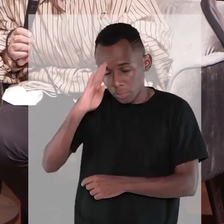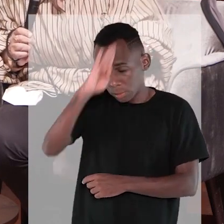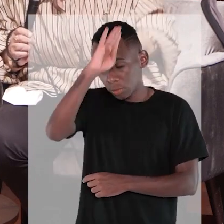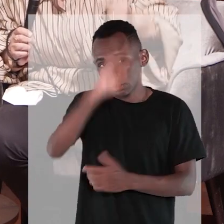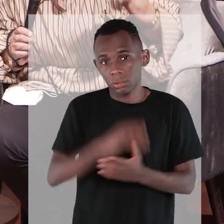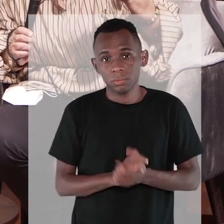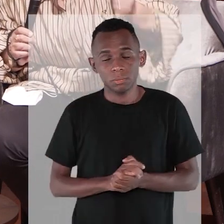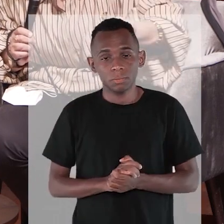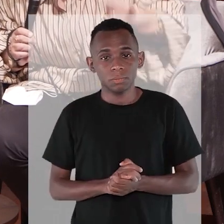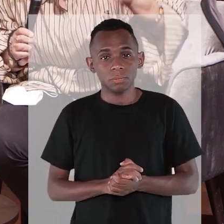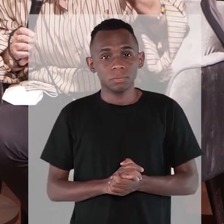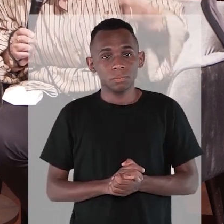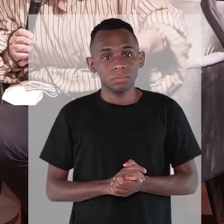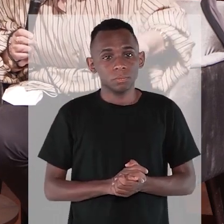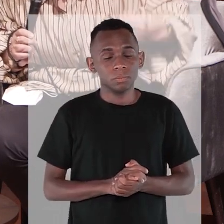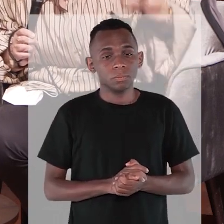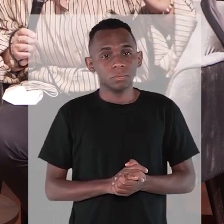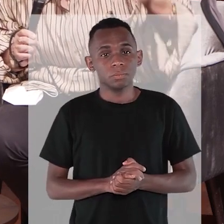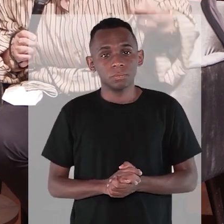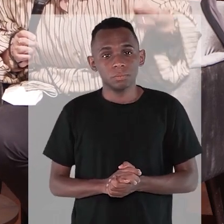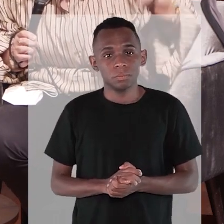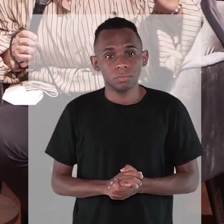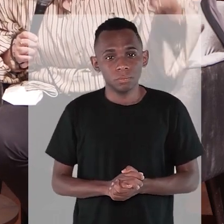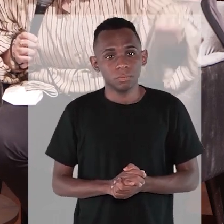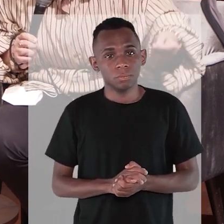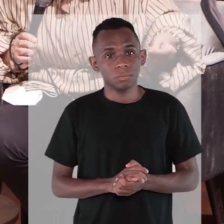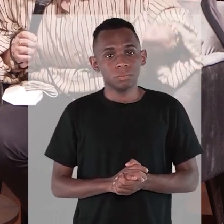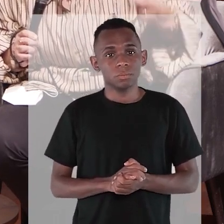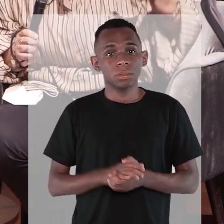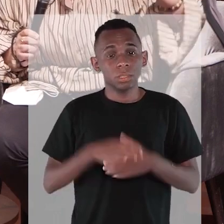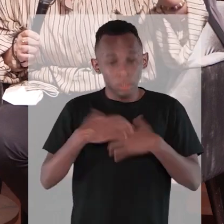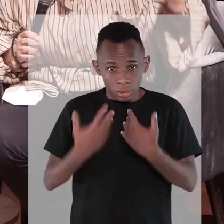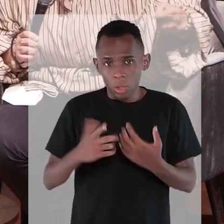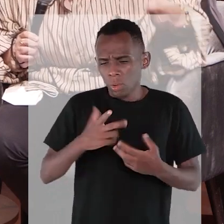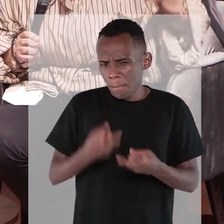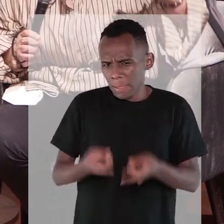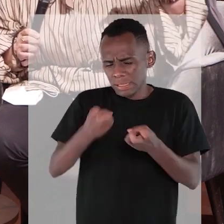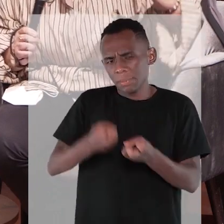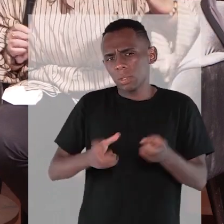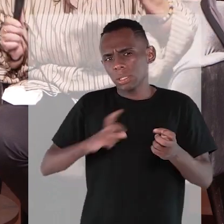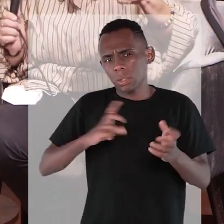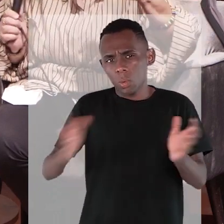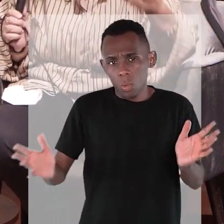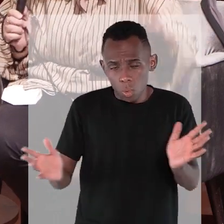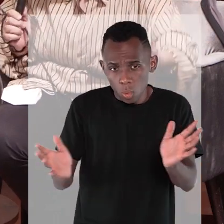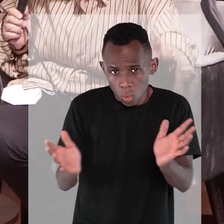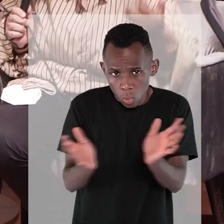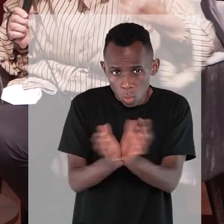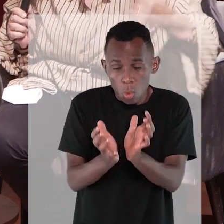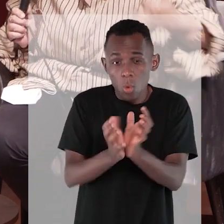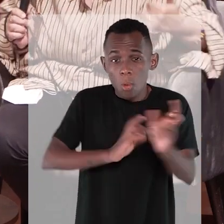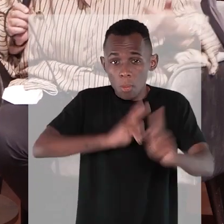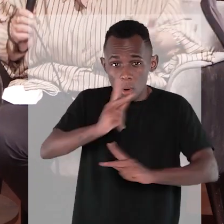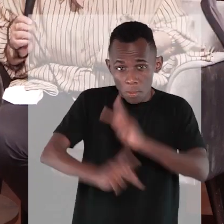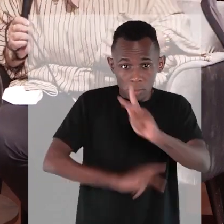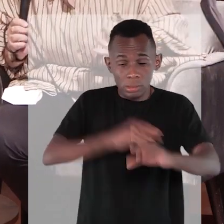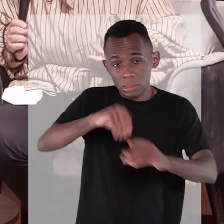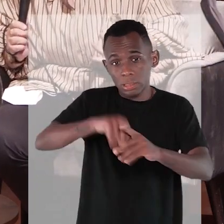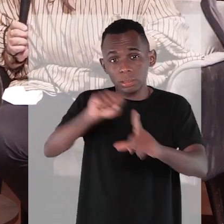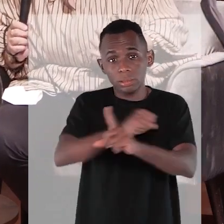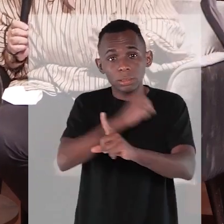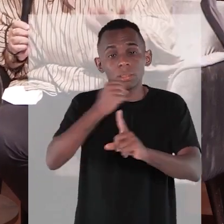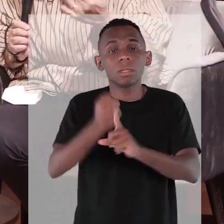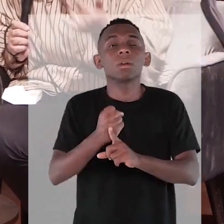assustador você pensar a disposição de parte dessa sociedade para se mobilizar a favor